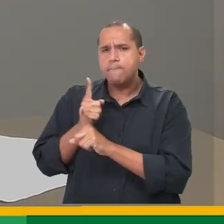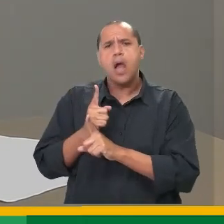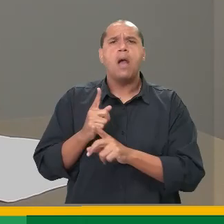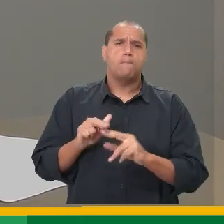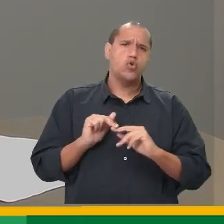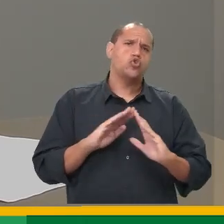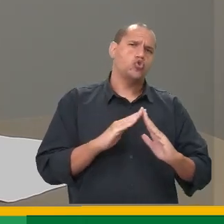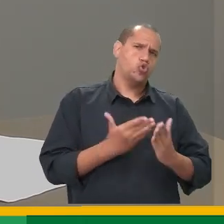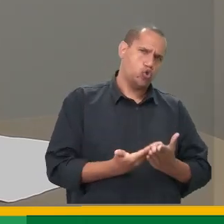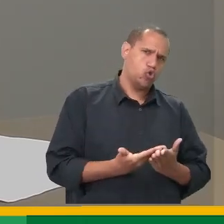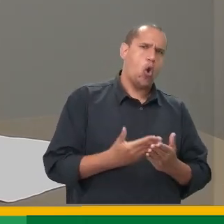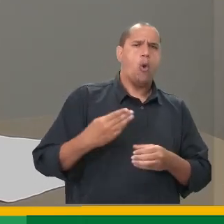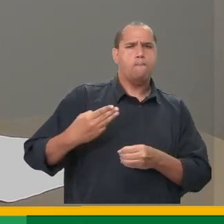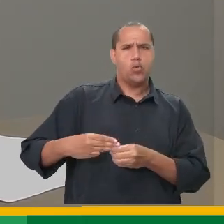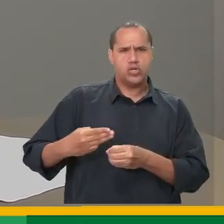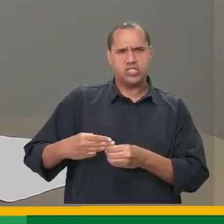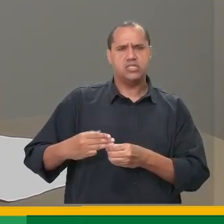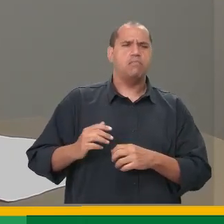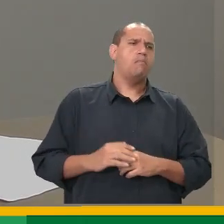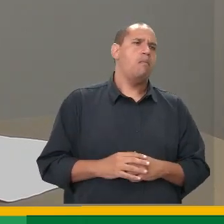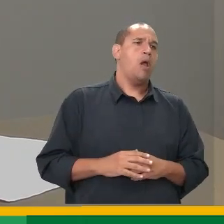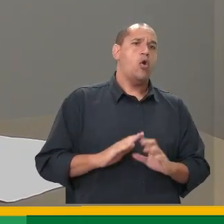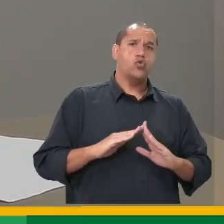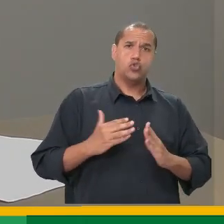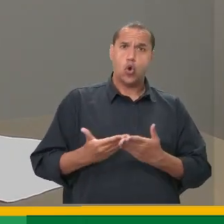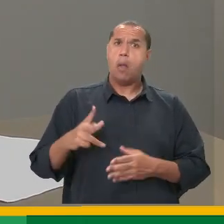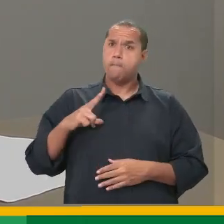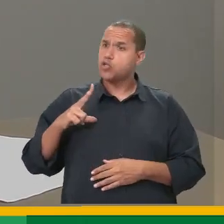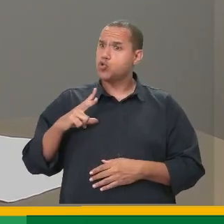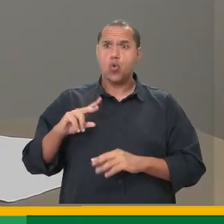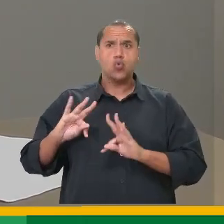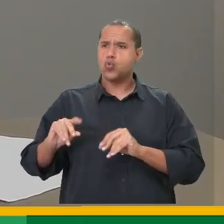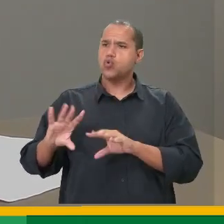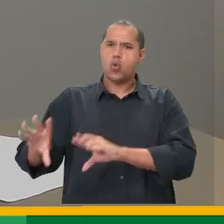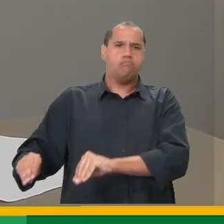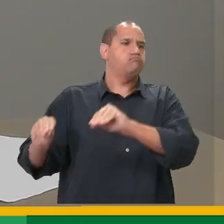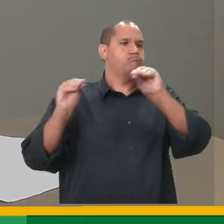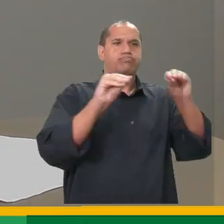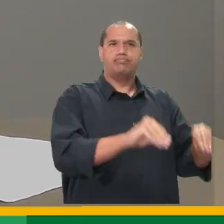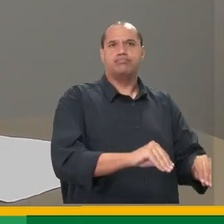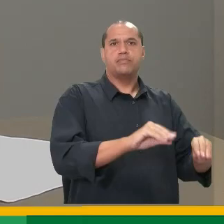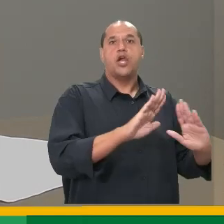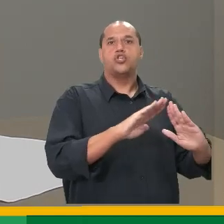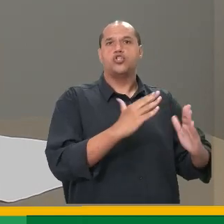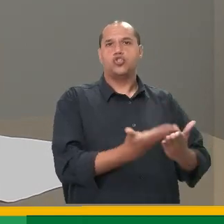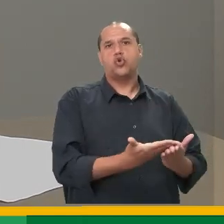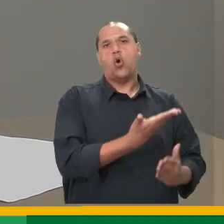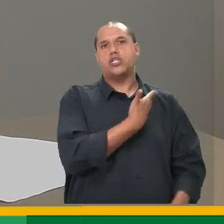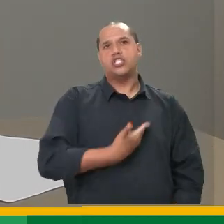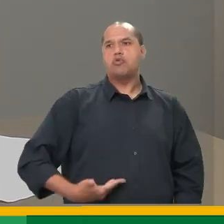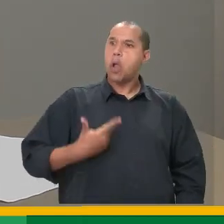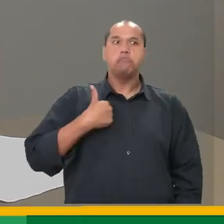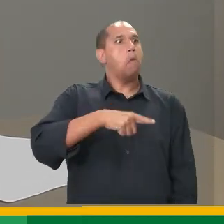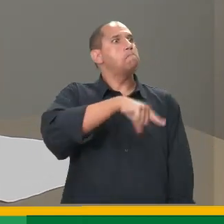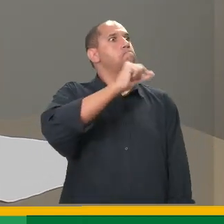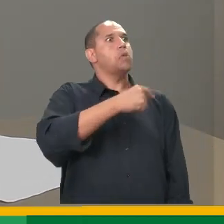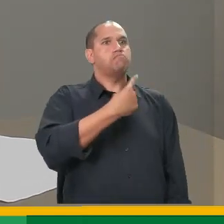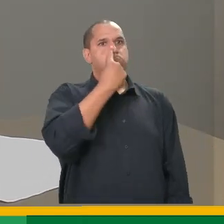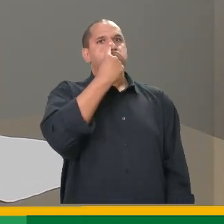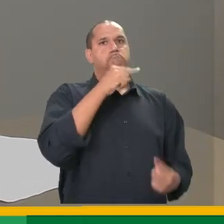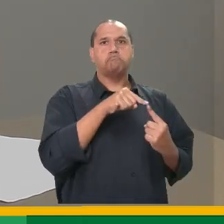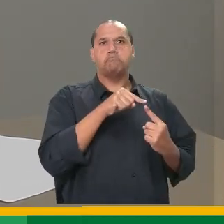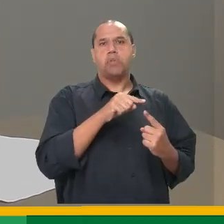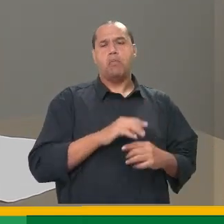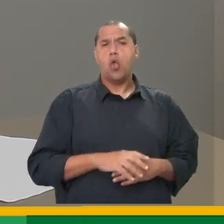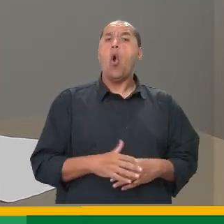rede Municipal ela tá migrando pra rede estadual e essa é uma paixão da própria primeira dama ela falando conversando isso com ela ela falou hoje a